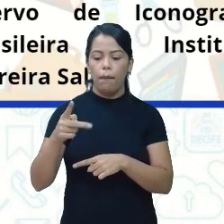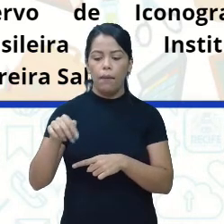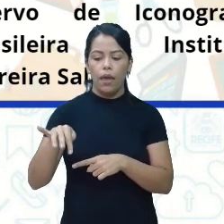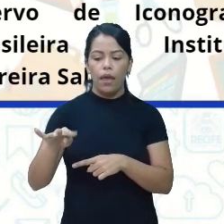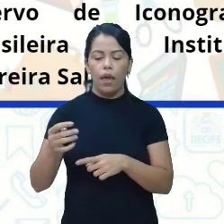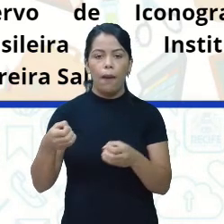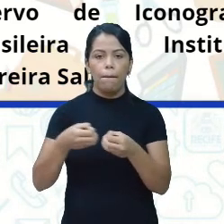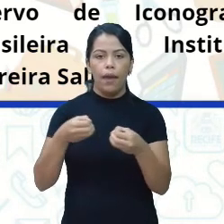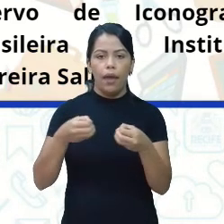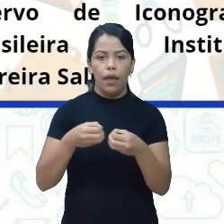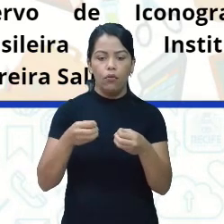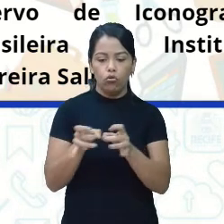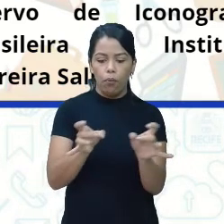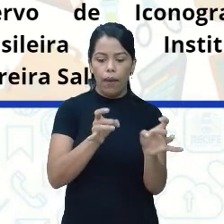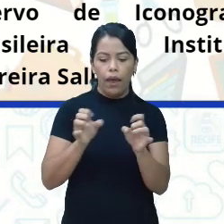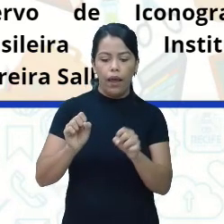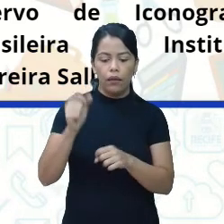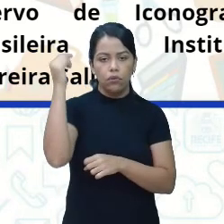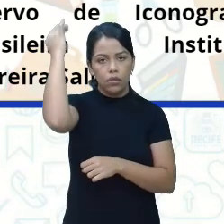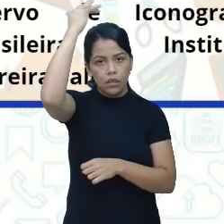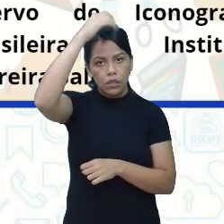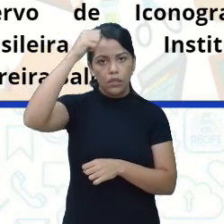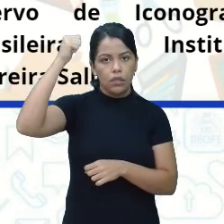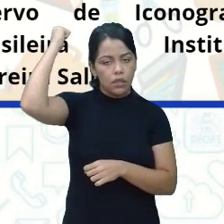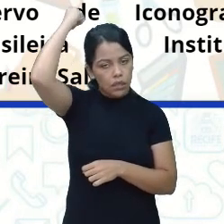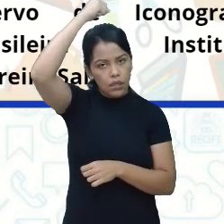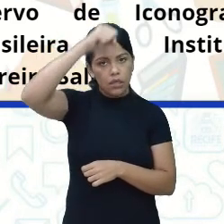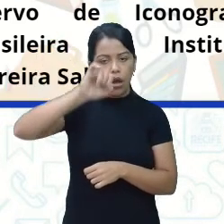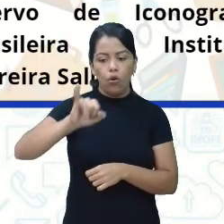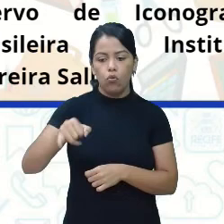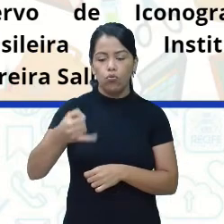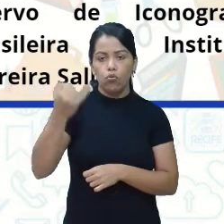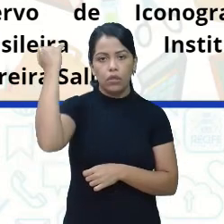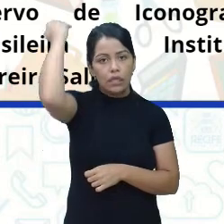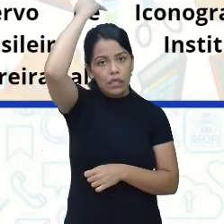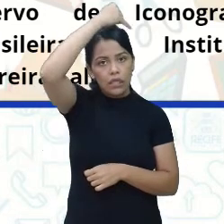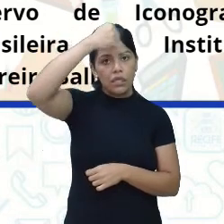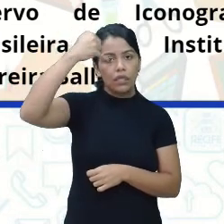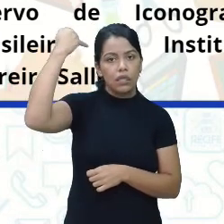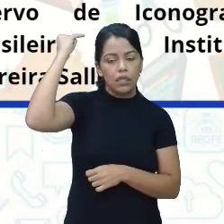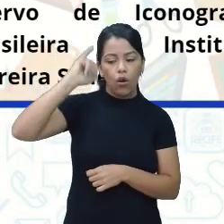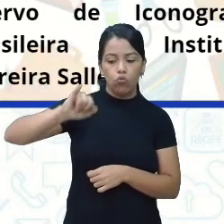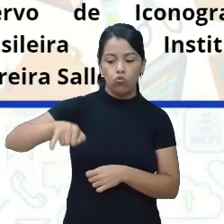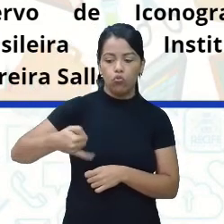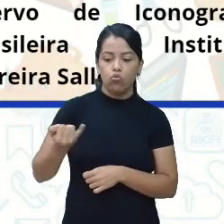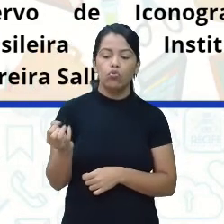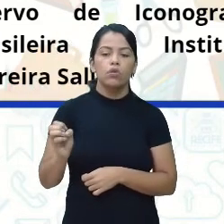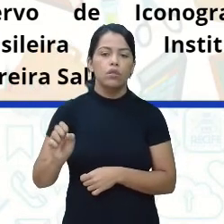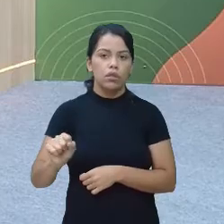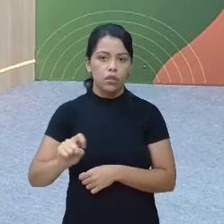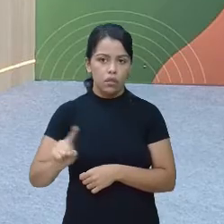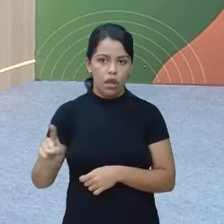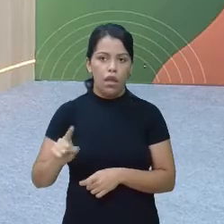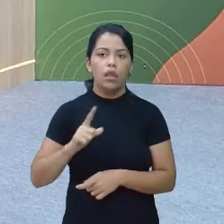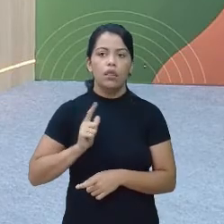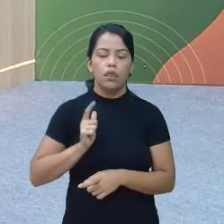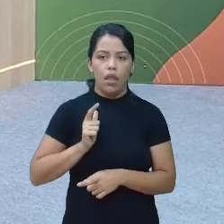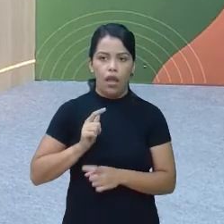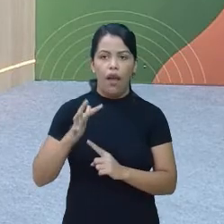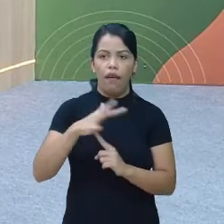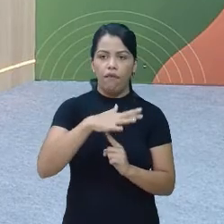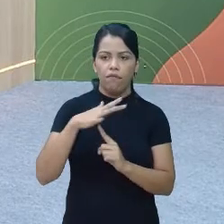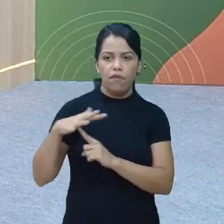José, tá? E aí é interessante a gente ver que lá no final do século XIX, uma parte, né, o comércio uma feira já funcionava